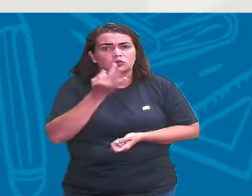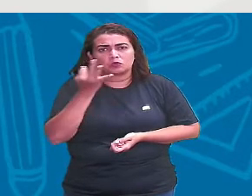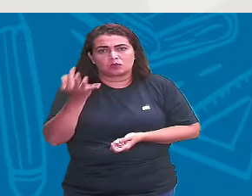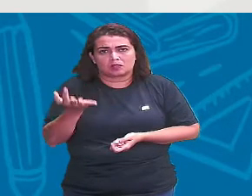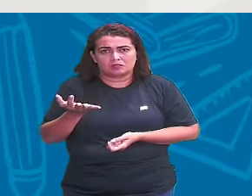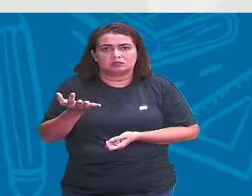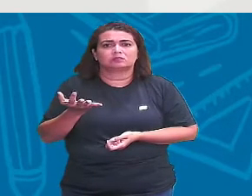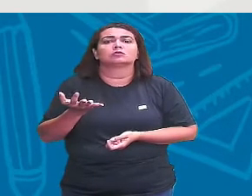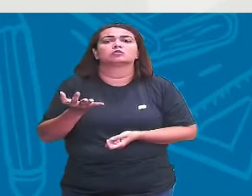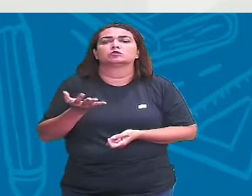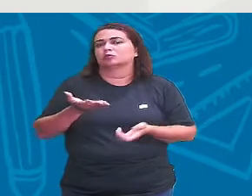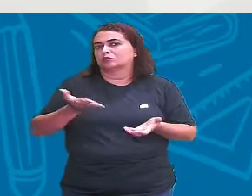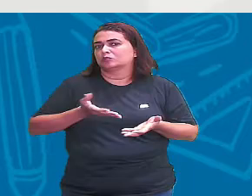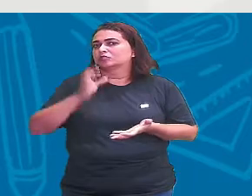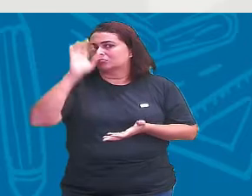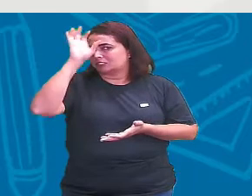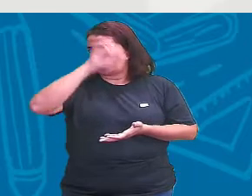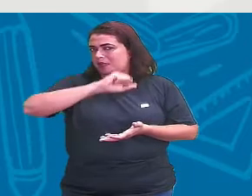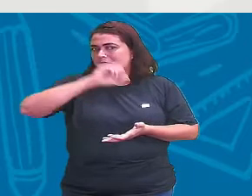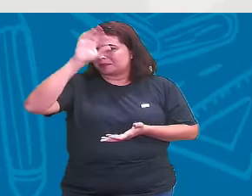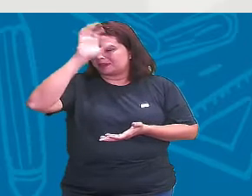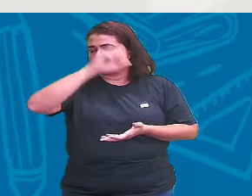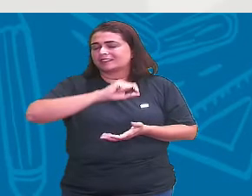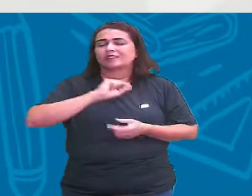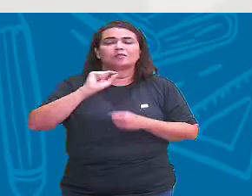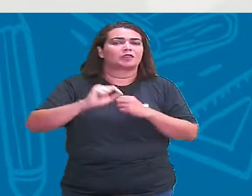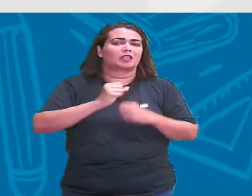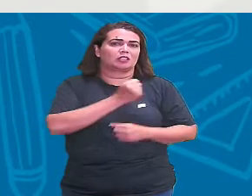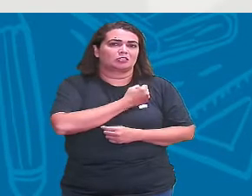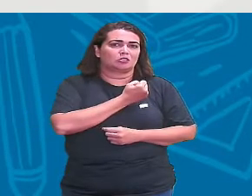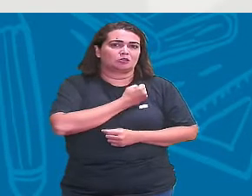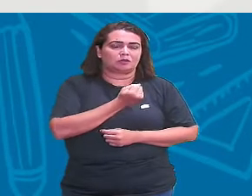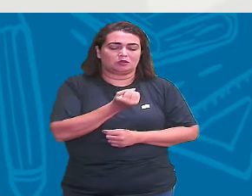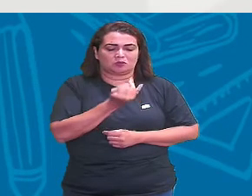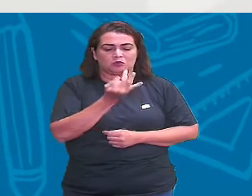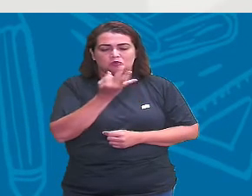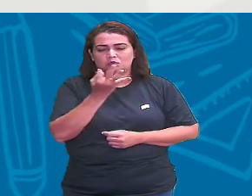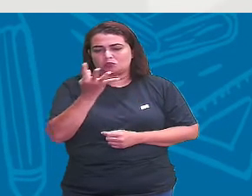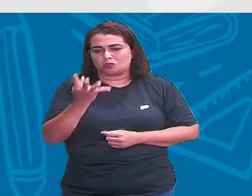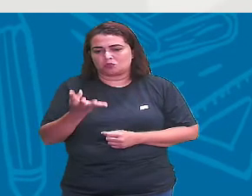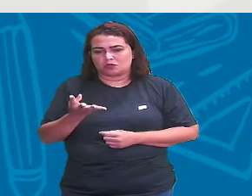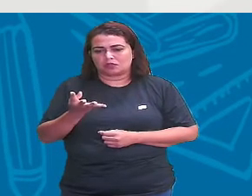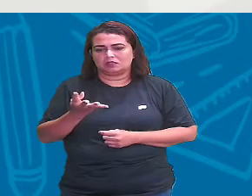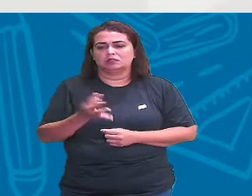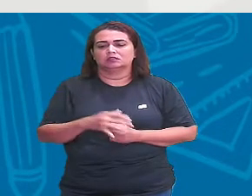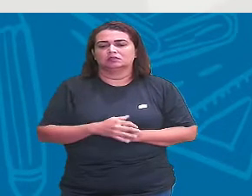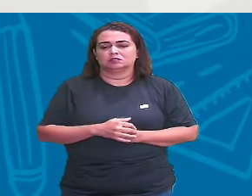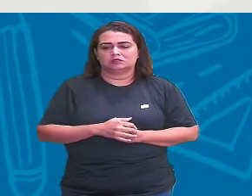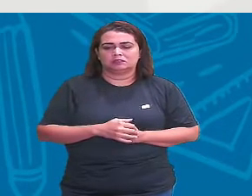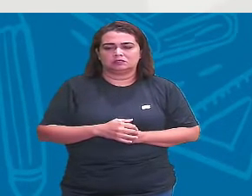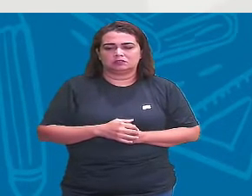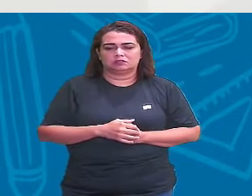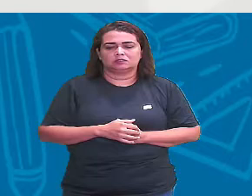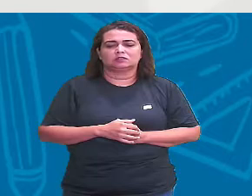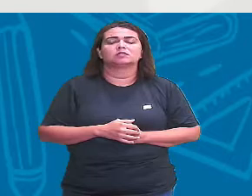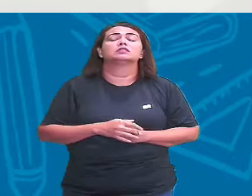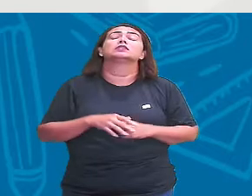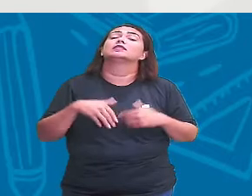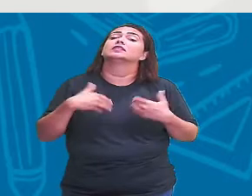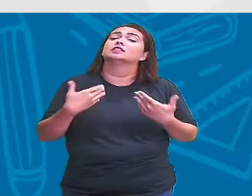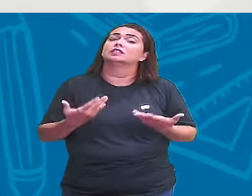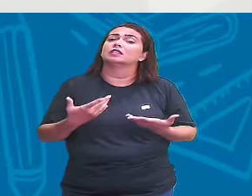para identificar a quantidade, e os objetivos de aprendizagem, o código desse assunto, de acordo com a